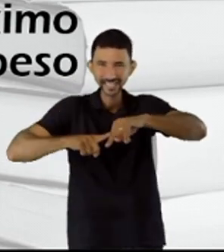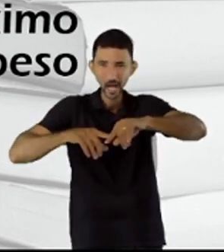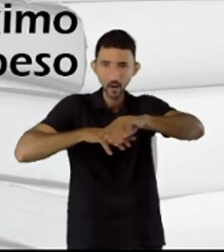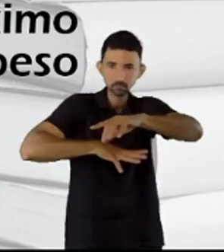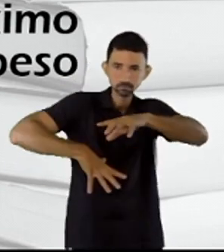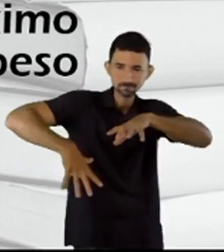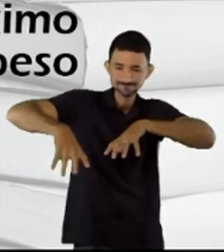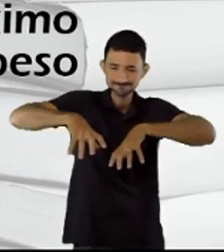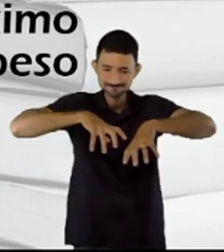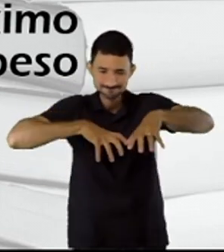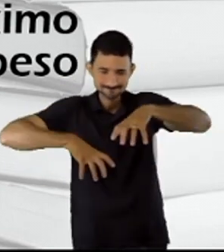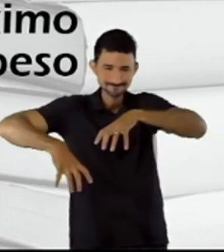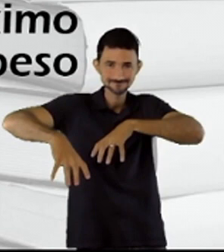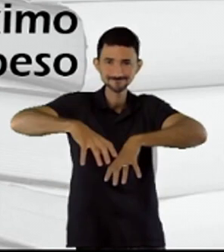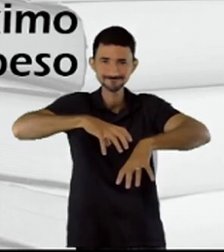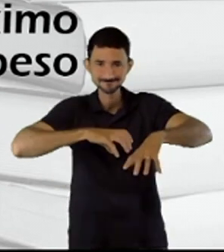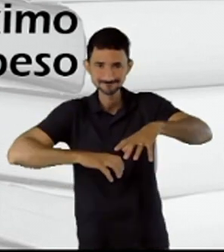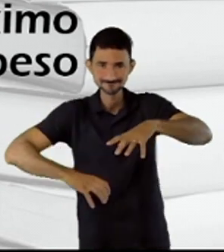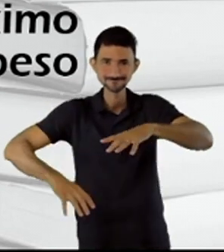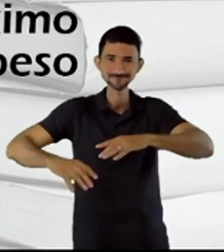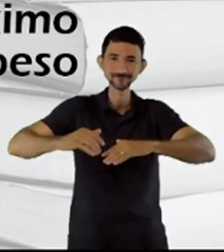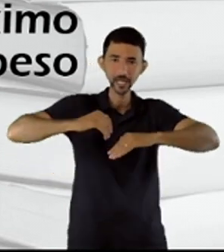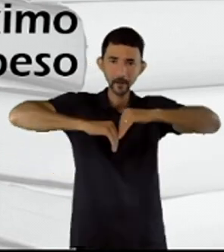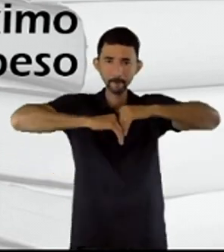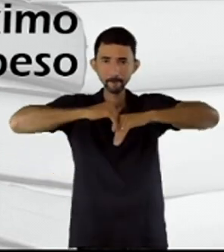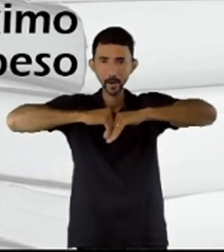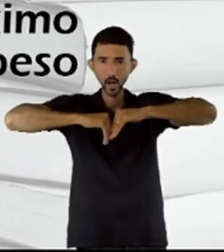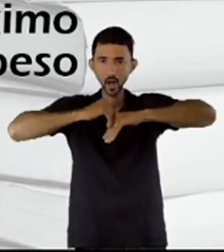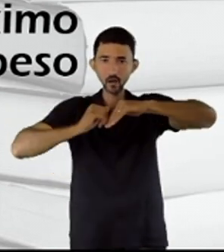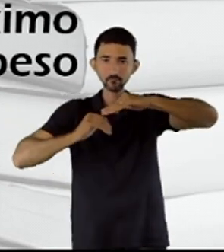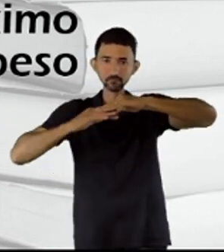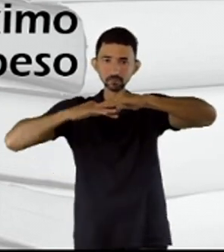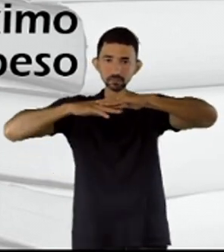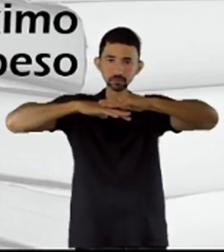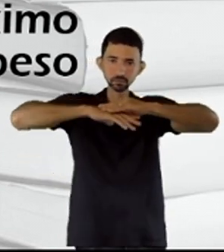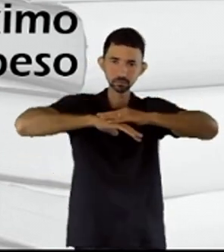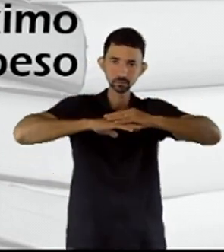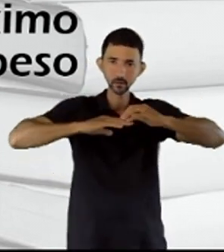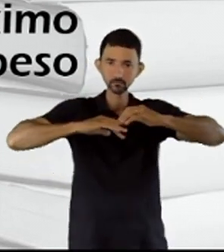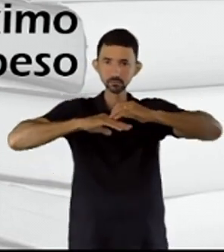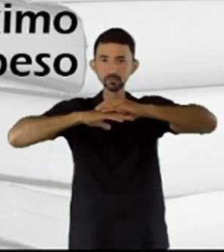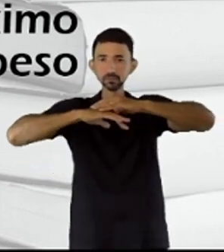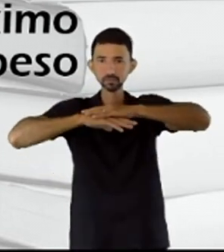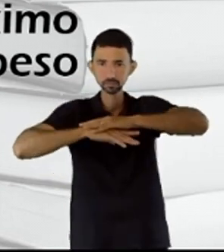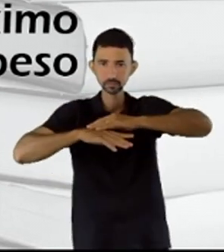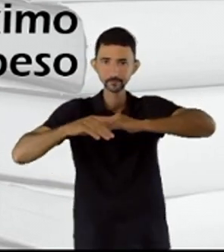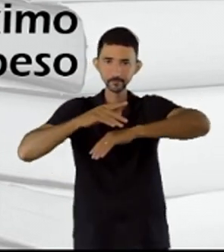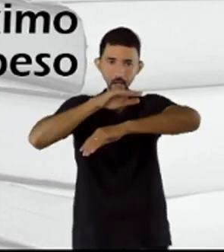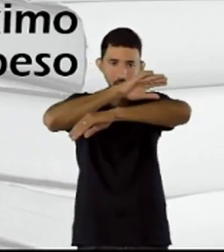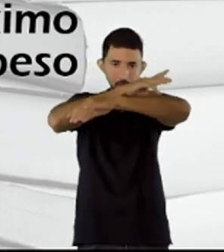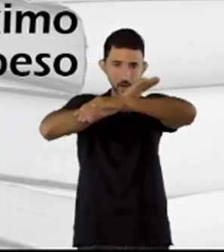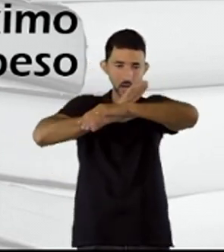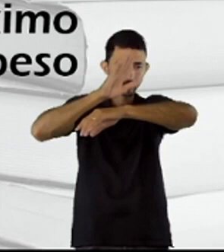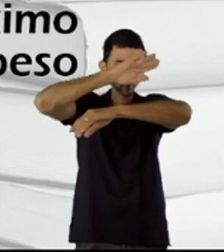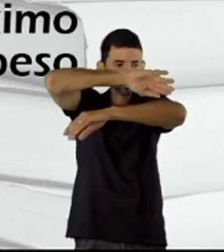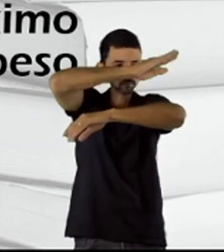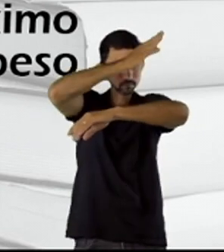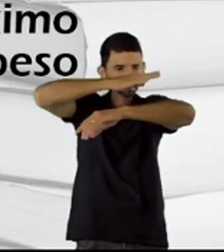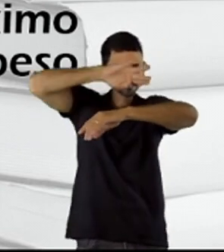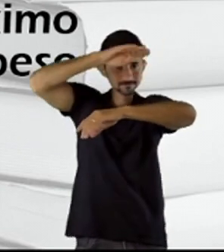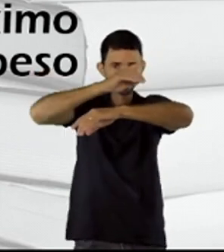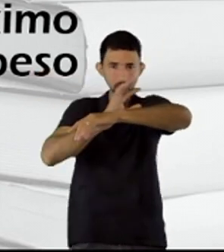ter a movimentação das placas tectônicas e vai modificando o relevo ao longo